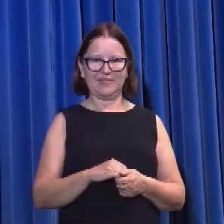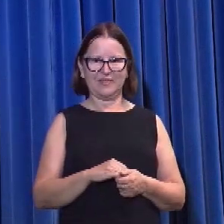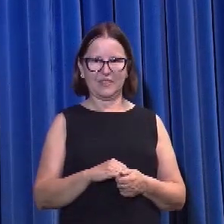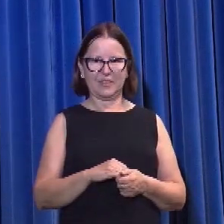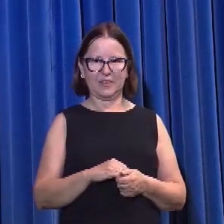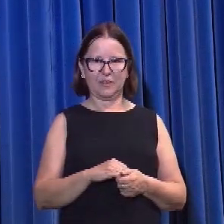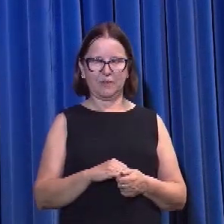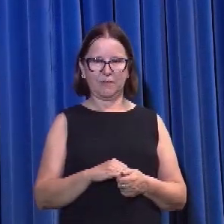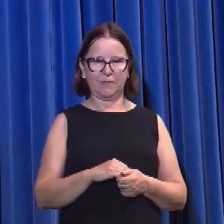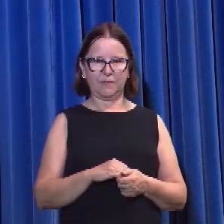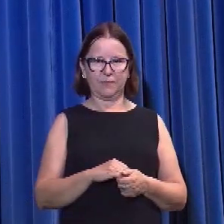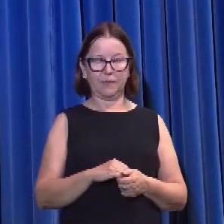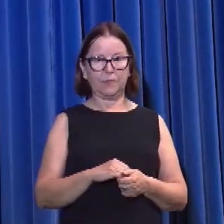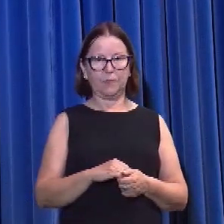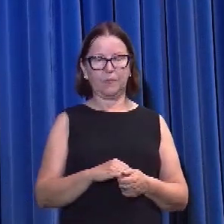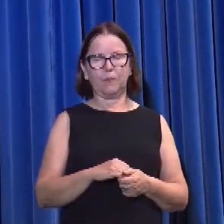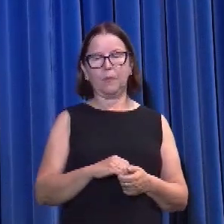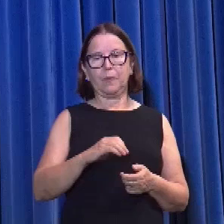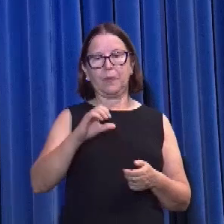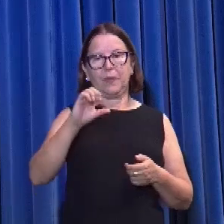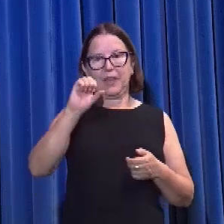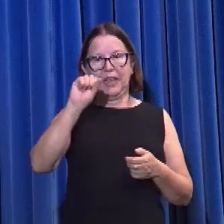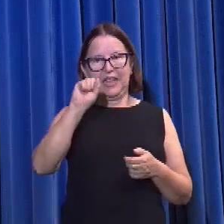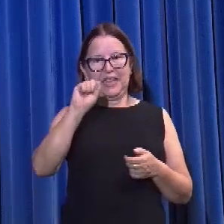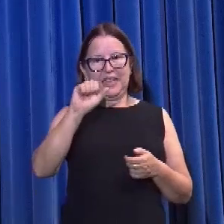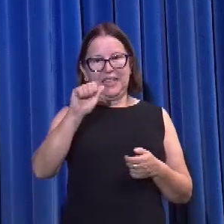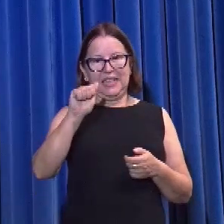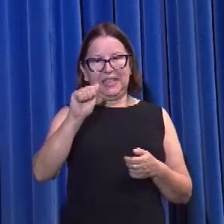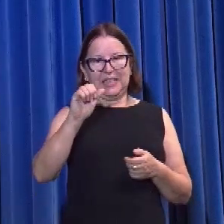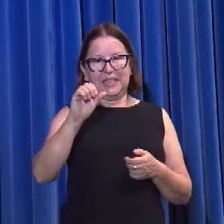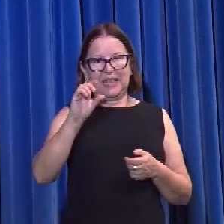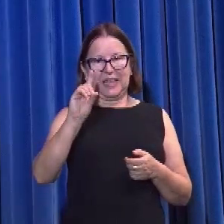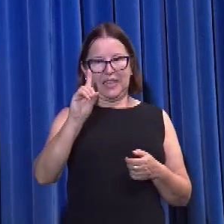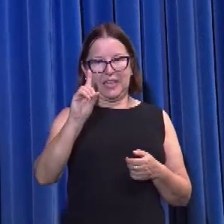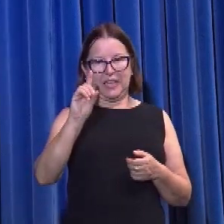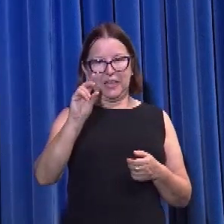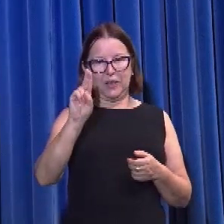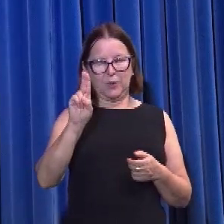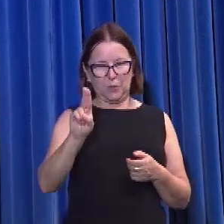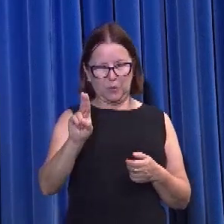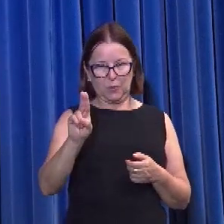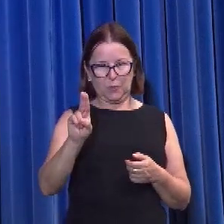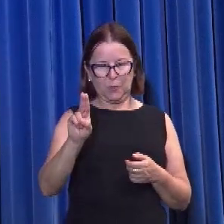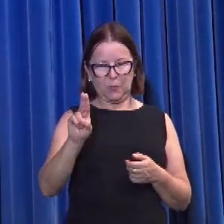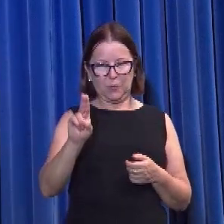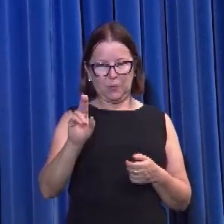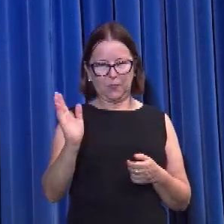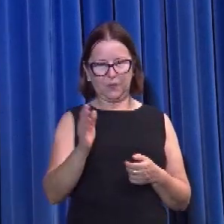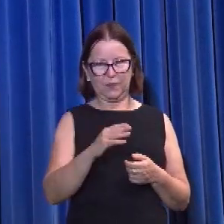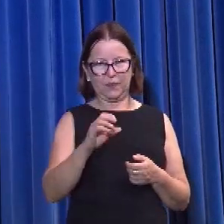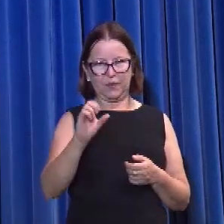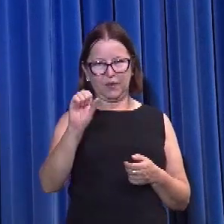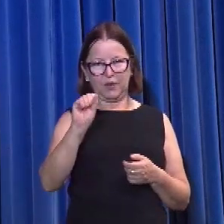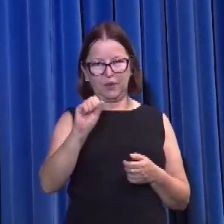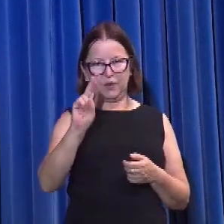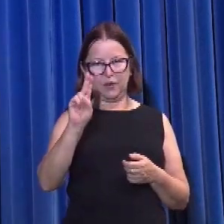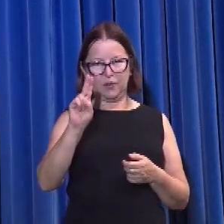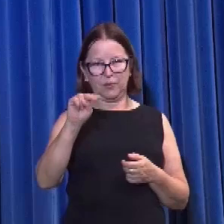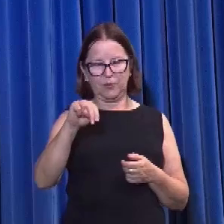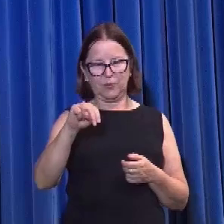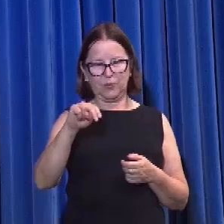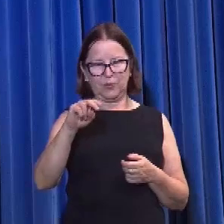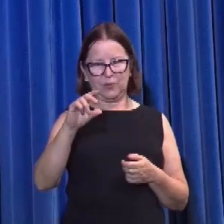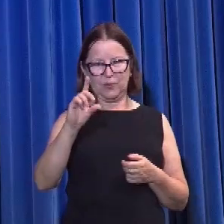O Sadhu Sundar Singh, vocês já ouviram falar desse cara? Sadhu Sundar